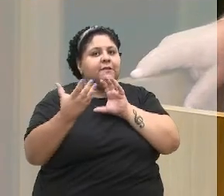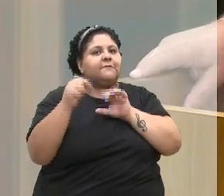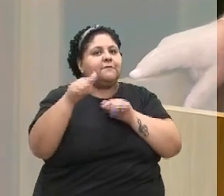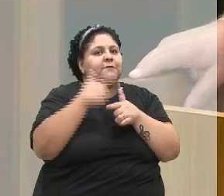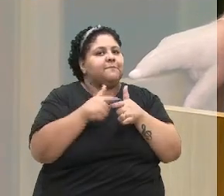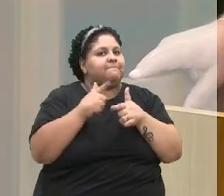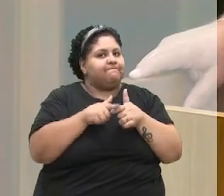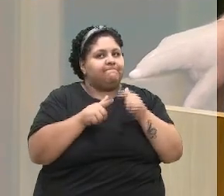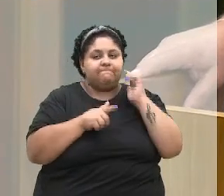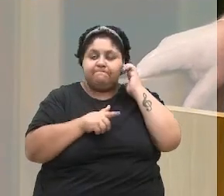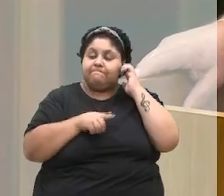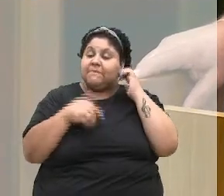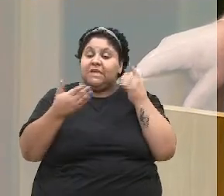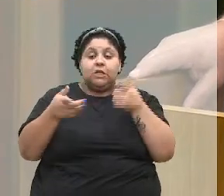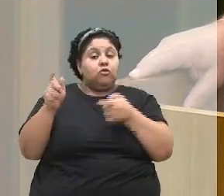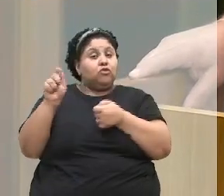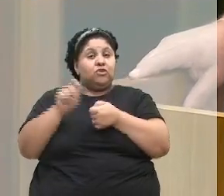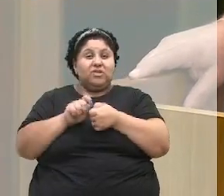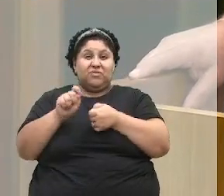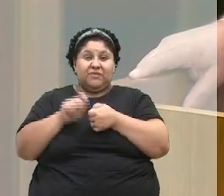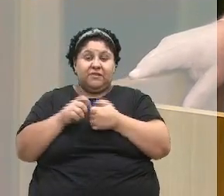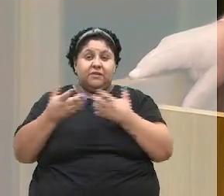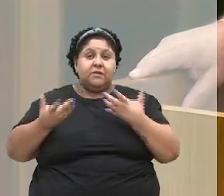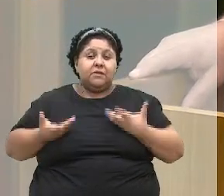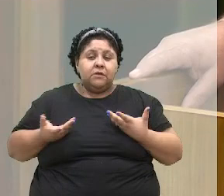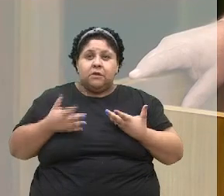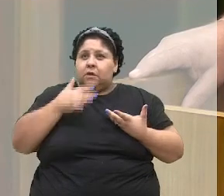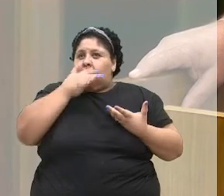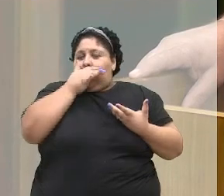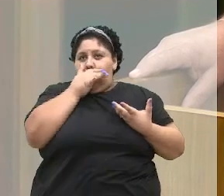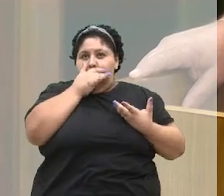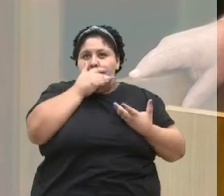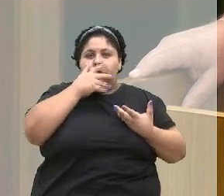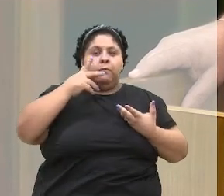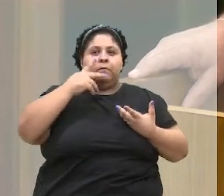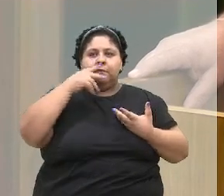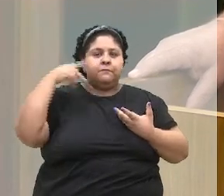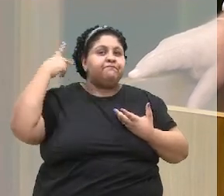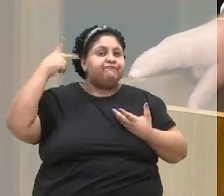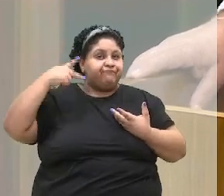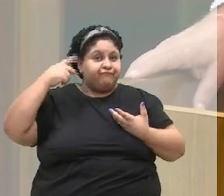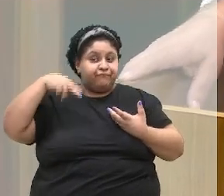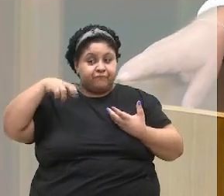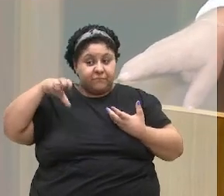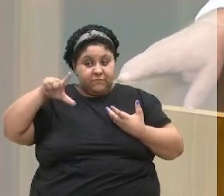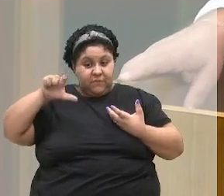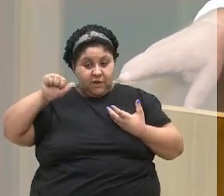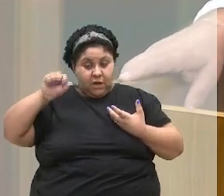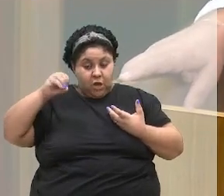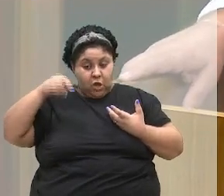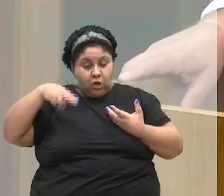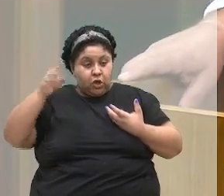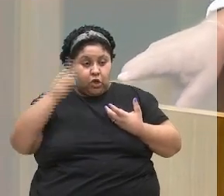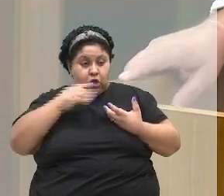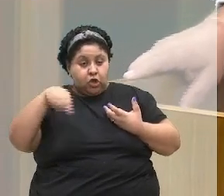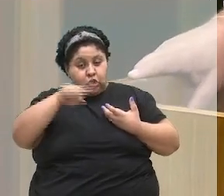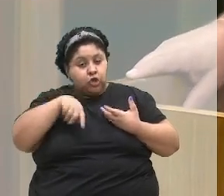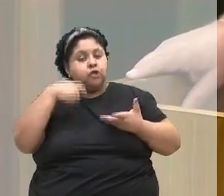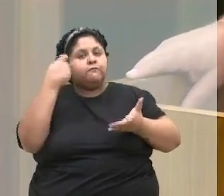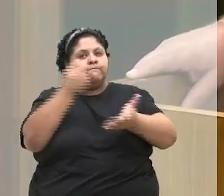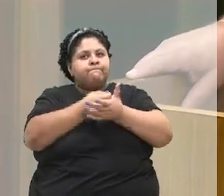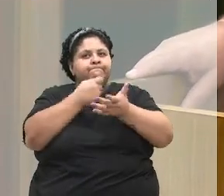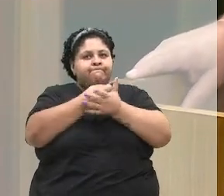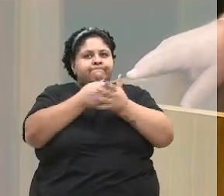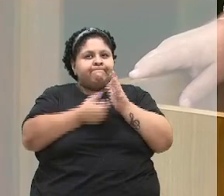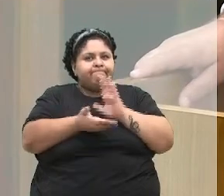se não fizer isso aí, vereador Nelson, em breve, somos obrigados a voltar